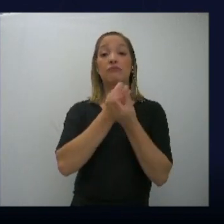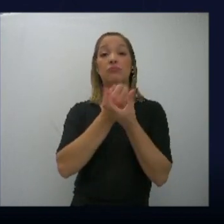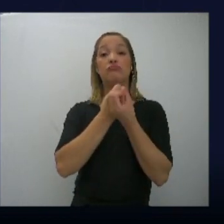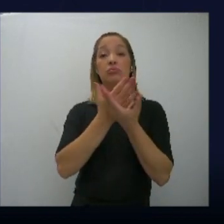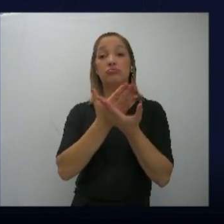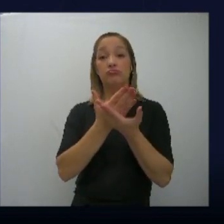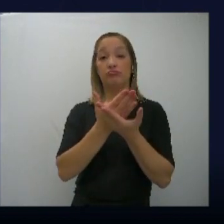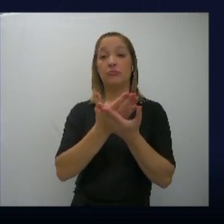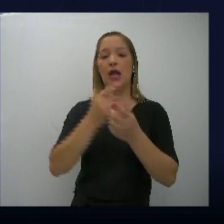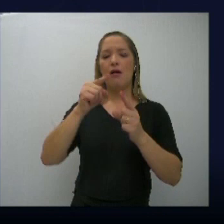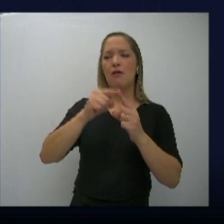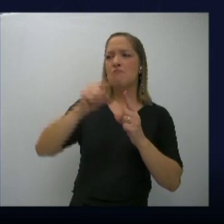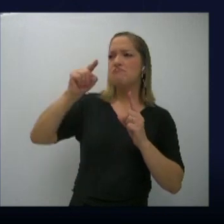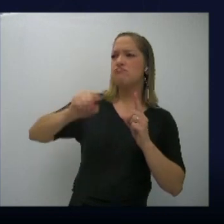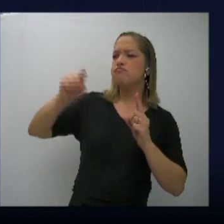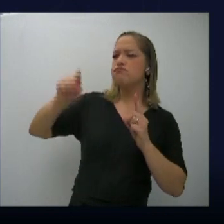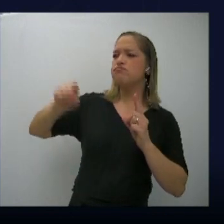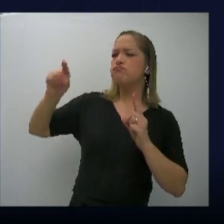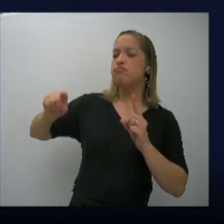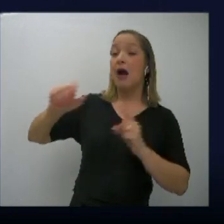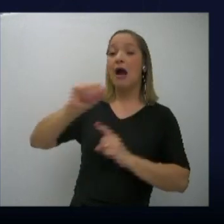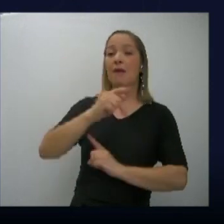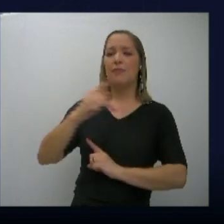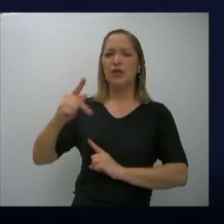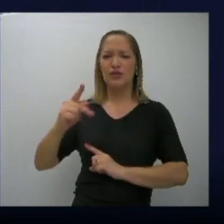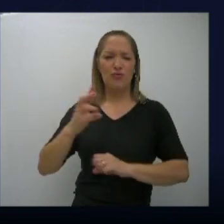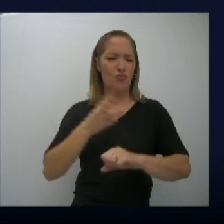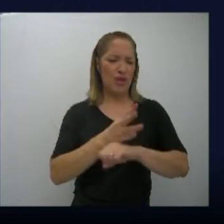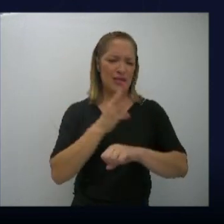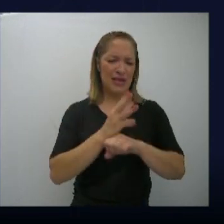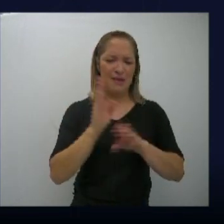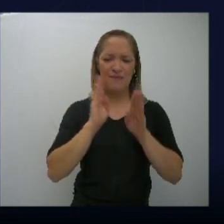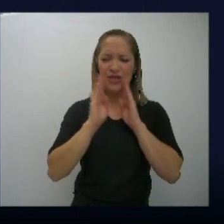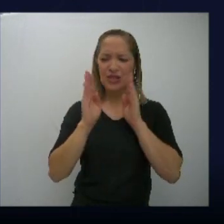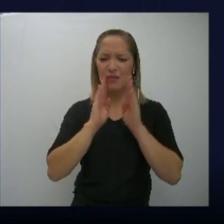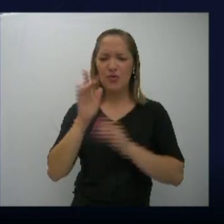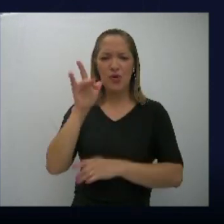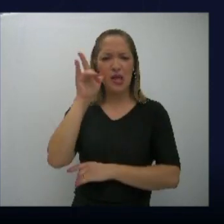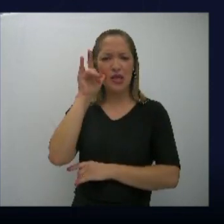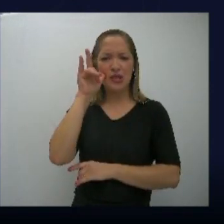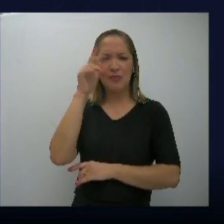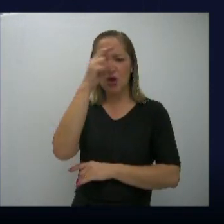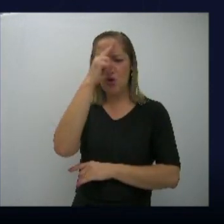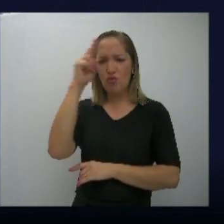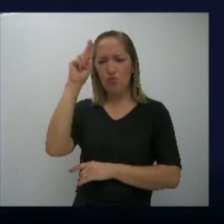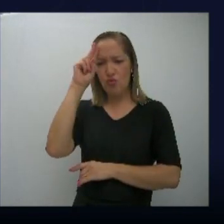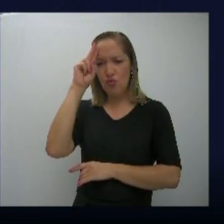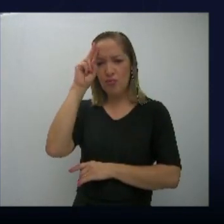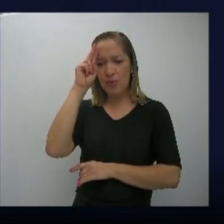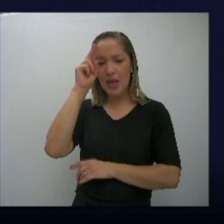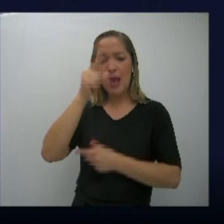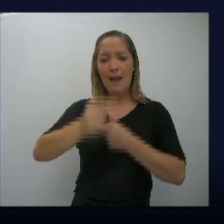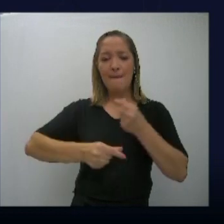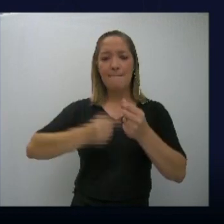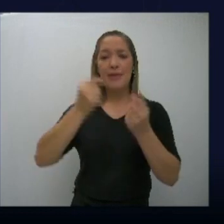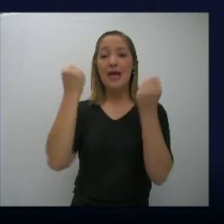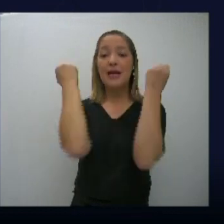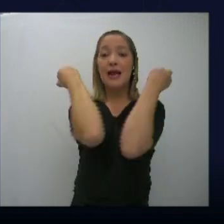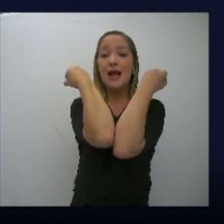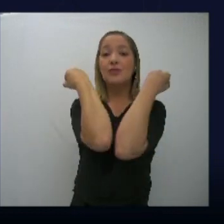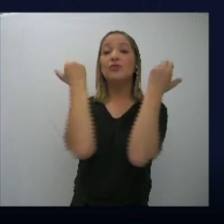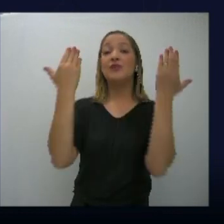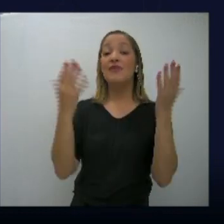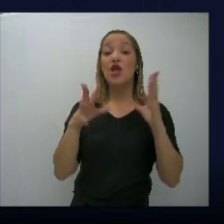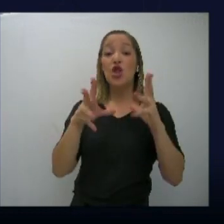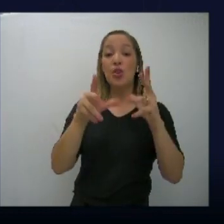país WhatsApp Facebook Instagram Uber lix MercadoLivre inclusive todos com br na